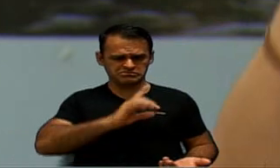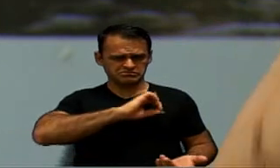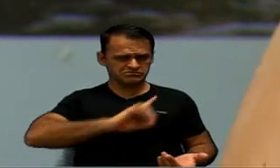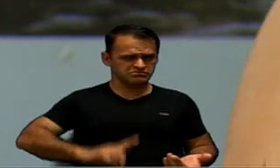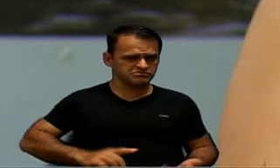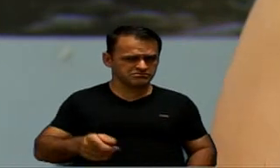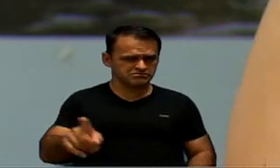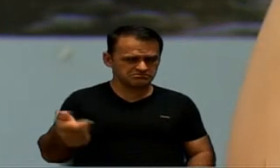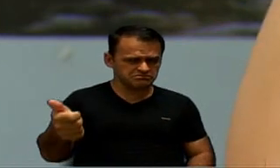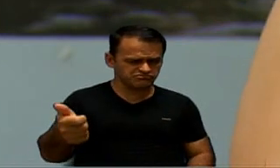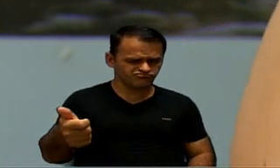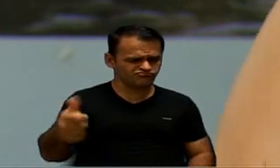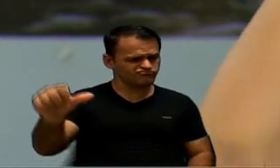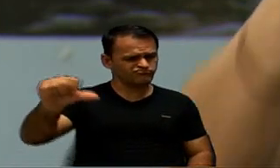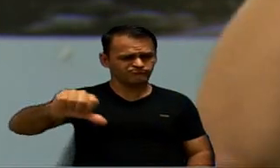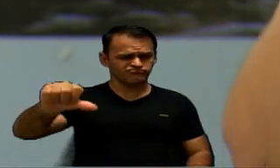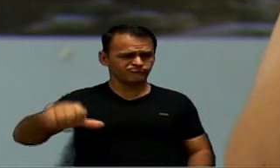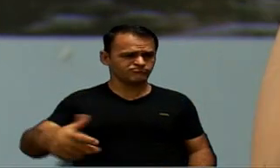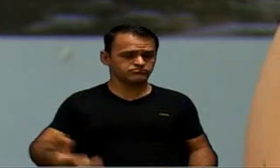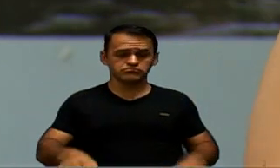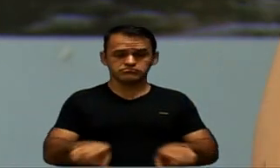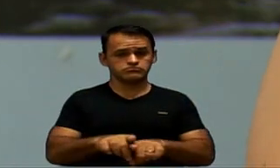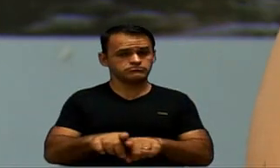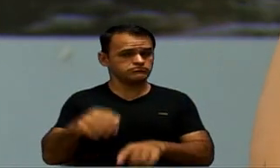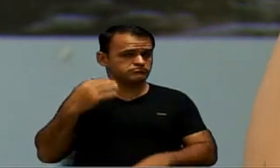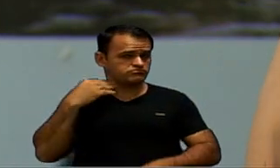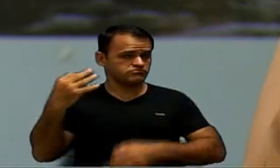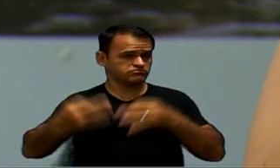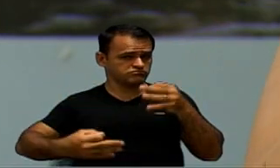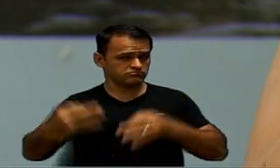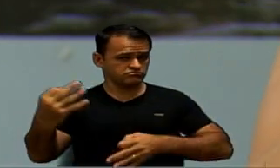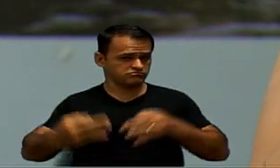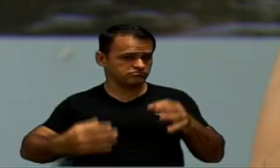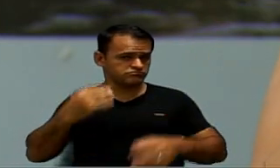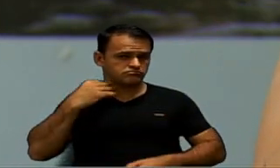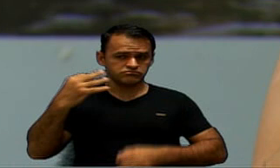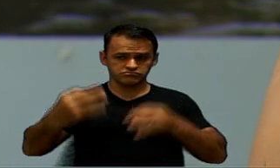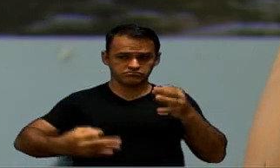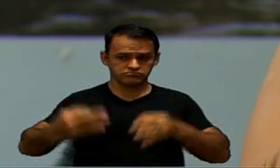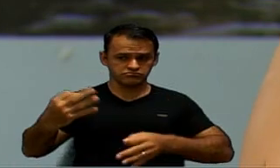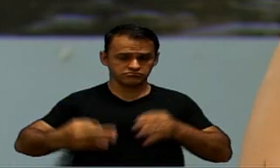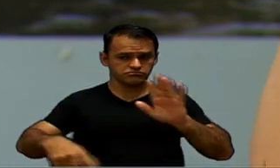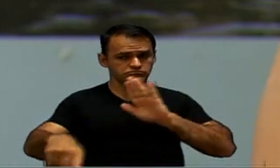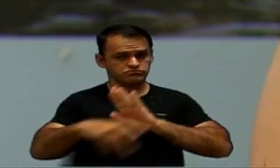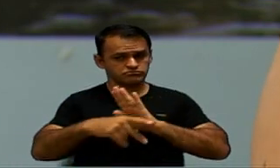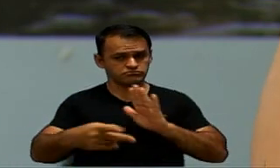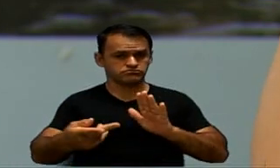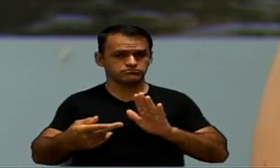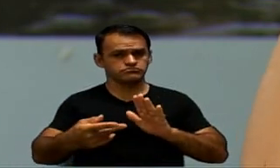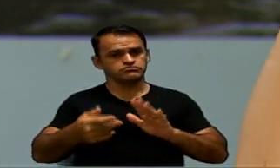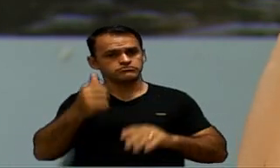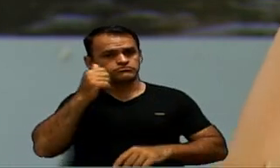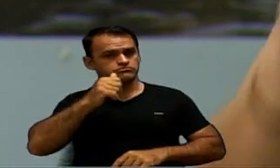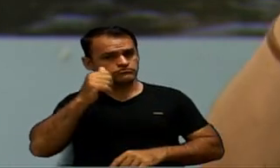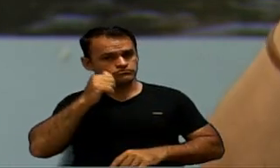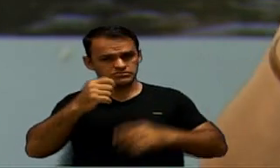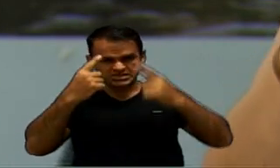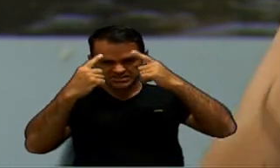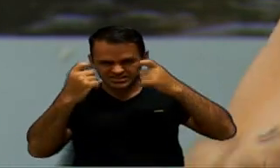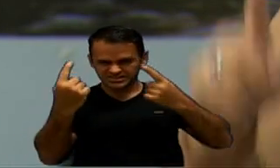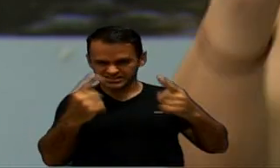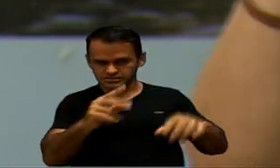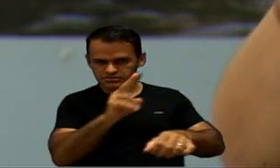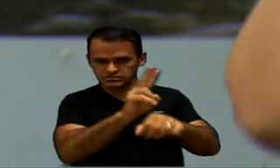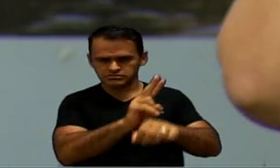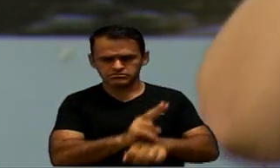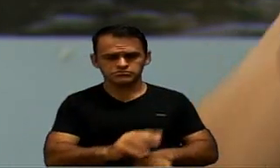Nós temos também juizado, né? A vara do Juizado Especial Criminal de Violência Doméstica contra a Mulher. Salvo